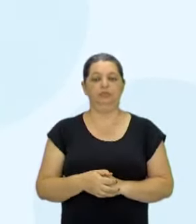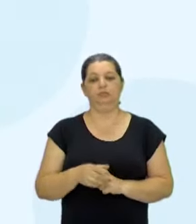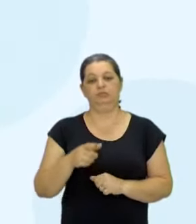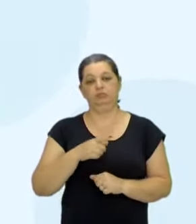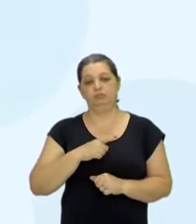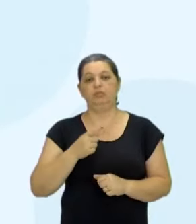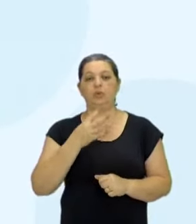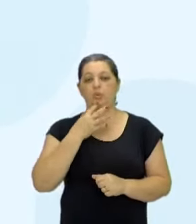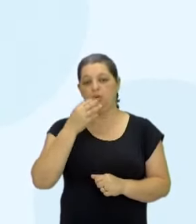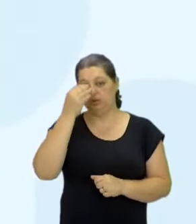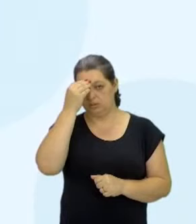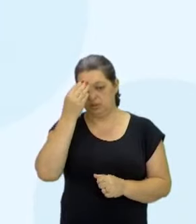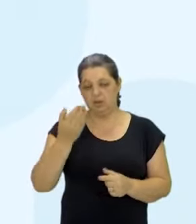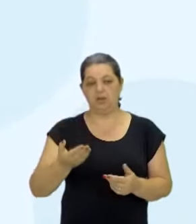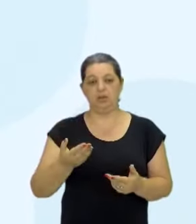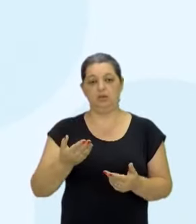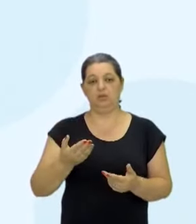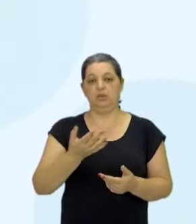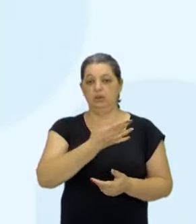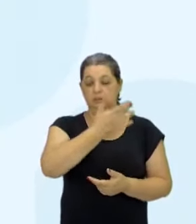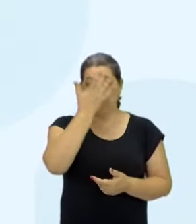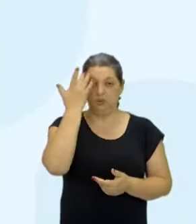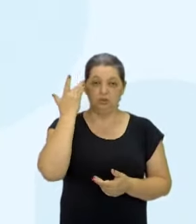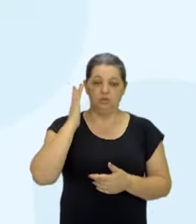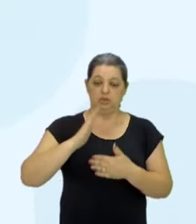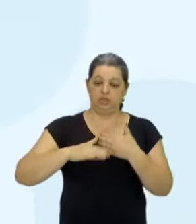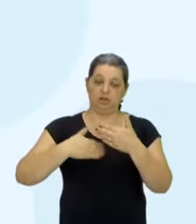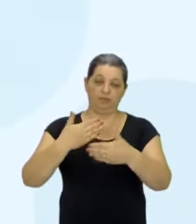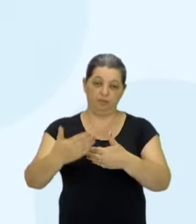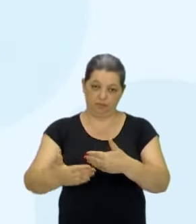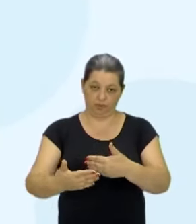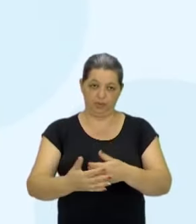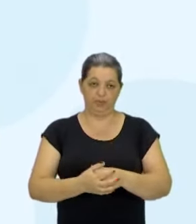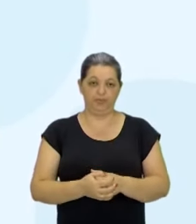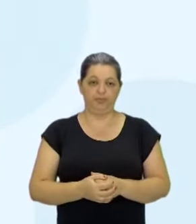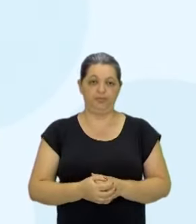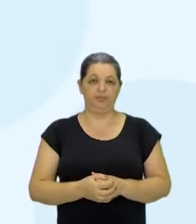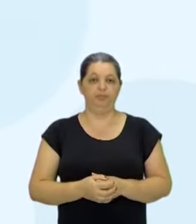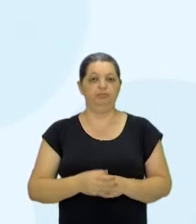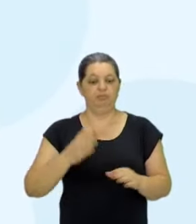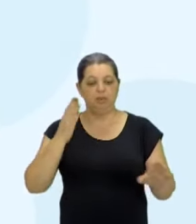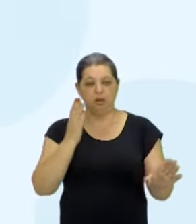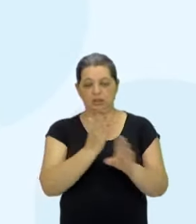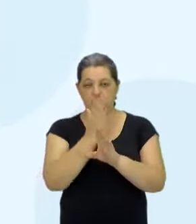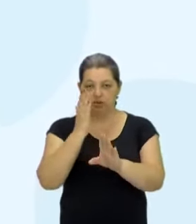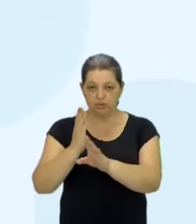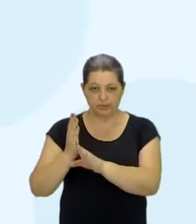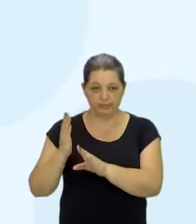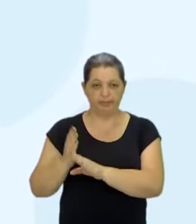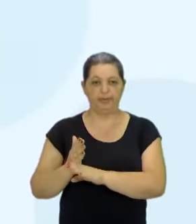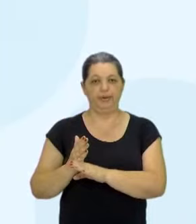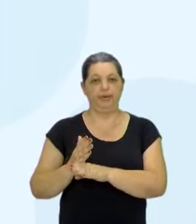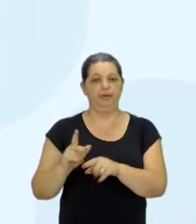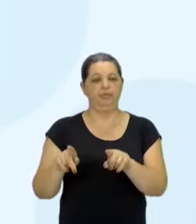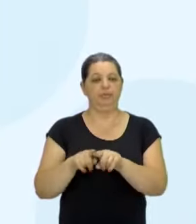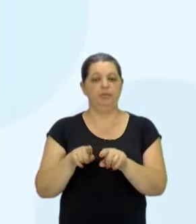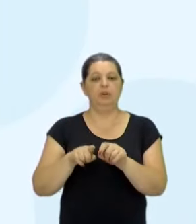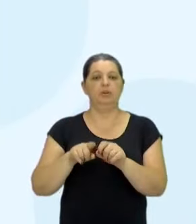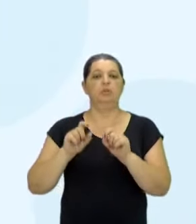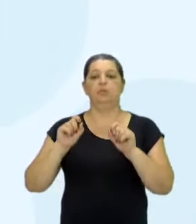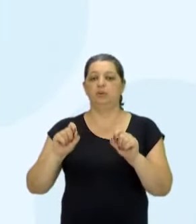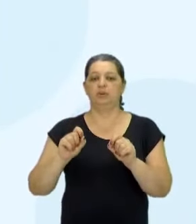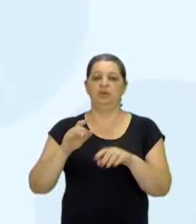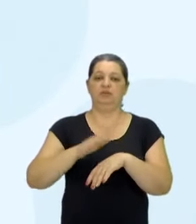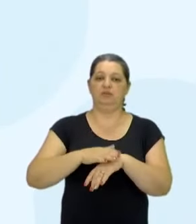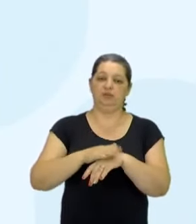o conhecimento que a pessoa desenvolveu, as descobertas, as contribuições sociais,